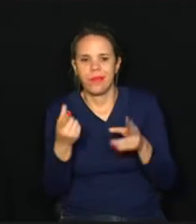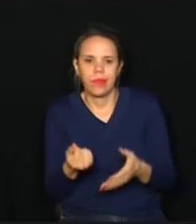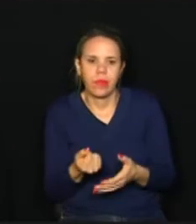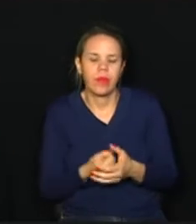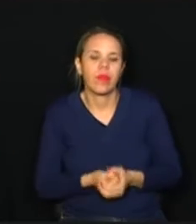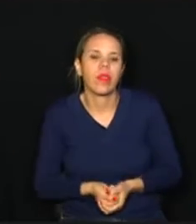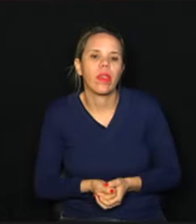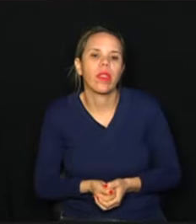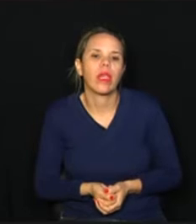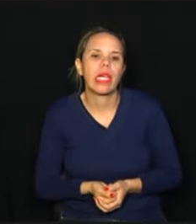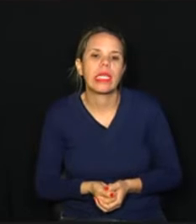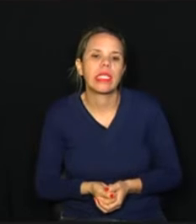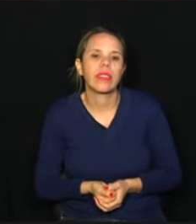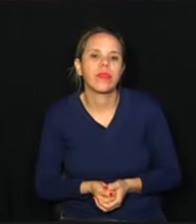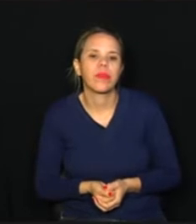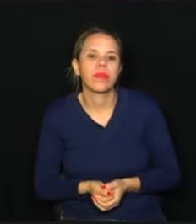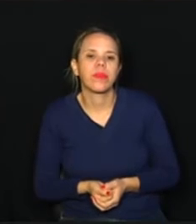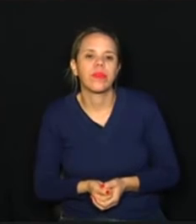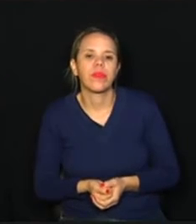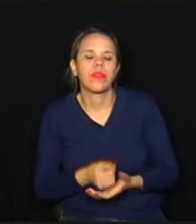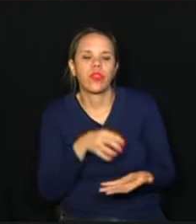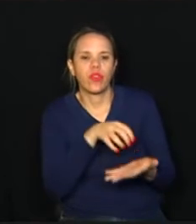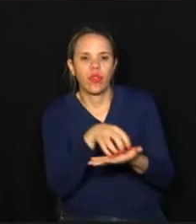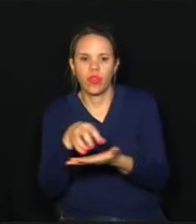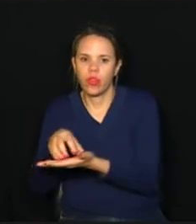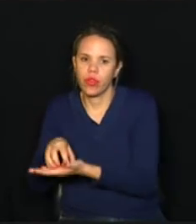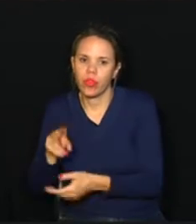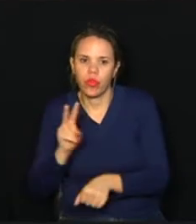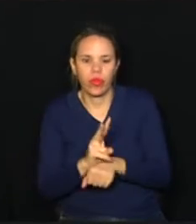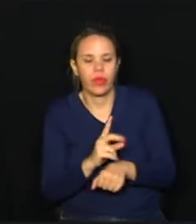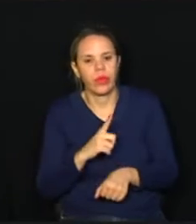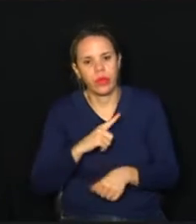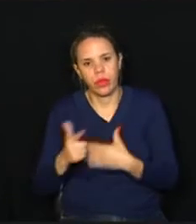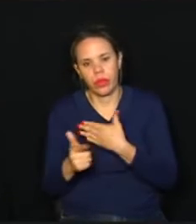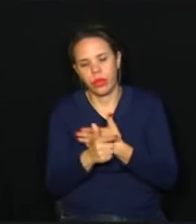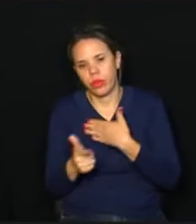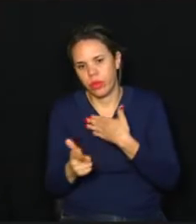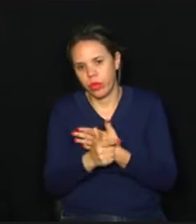financeiros dessas unidades de conservação, que tem papel